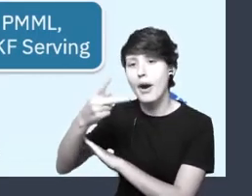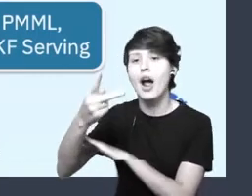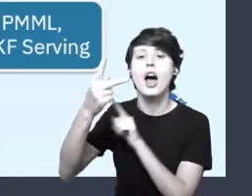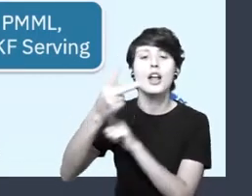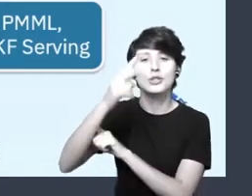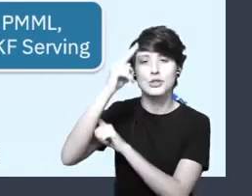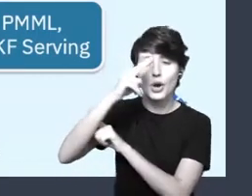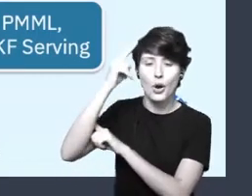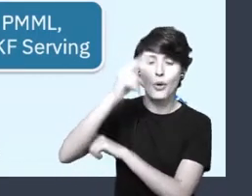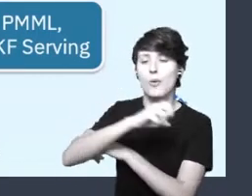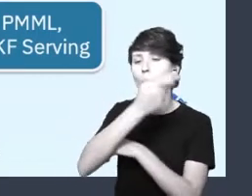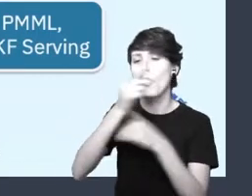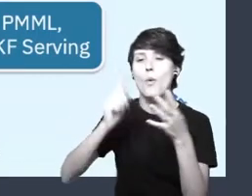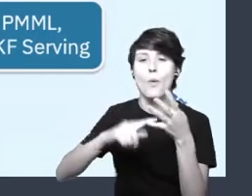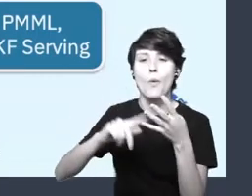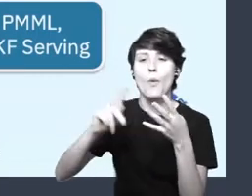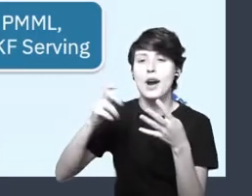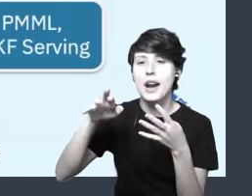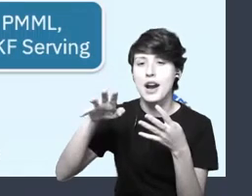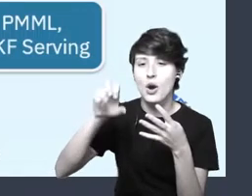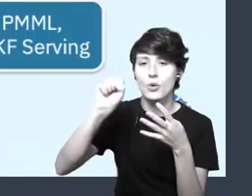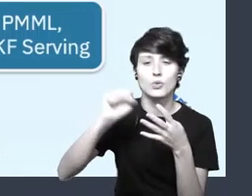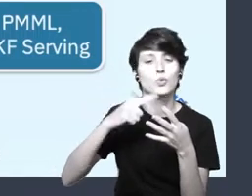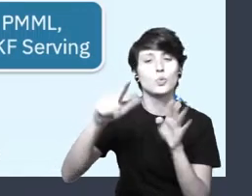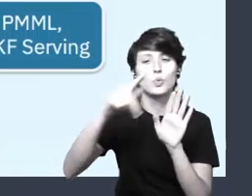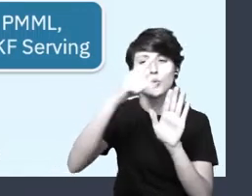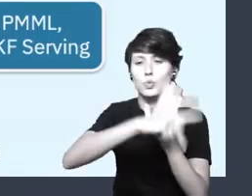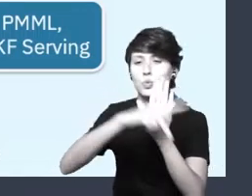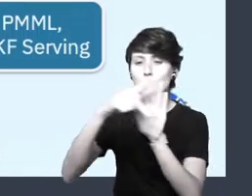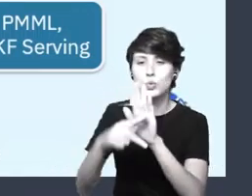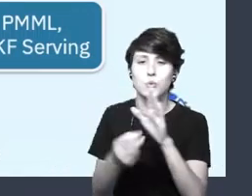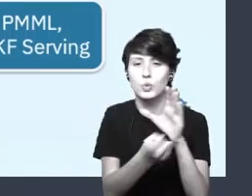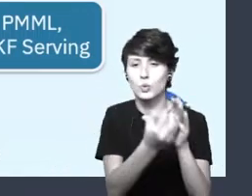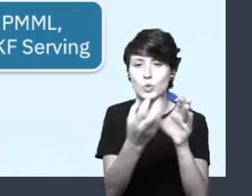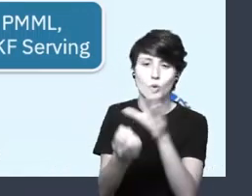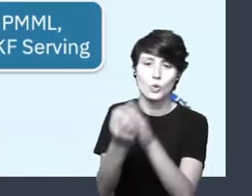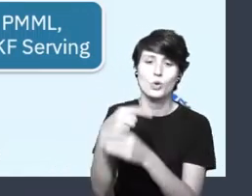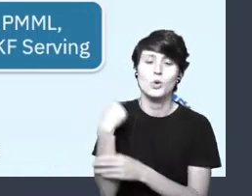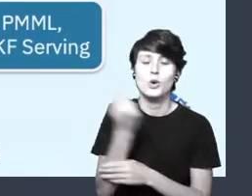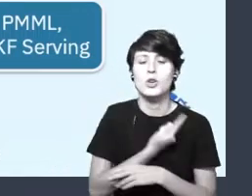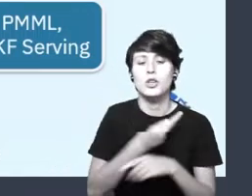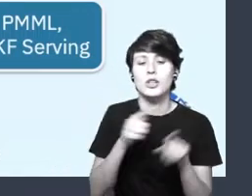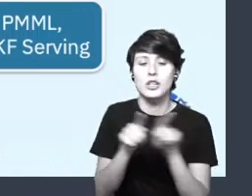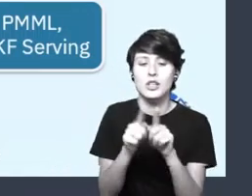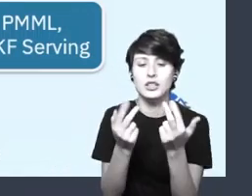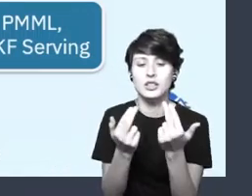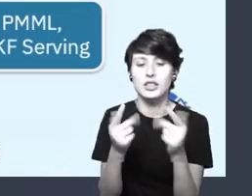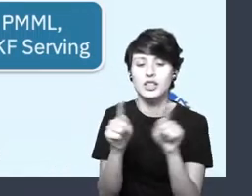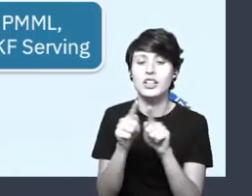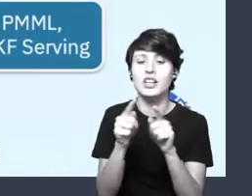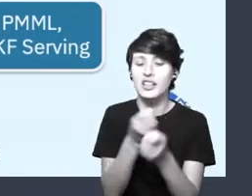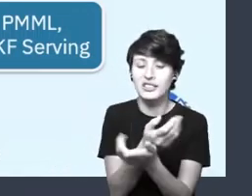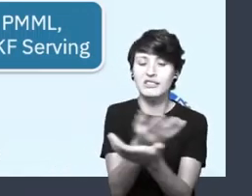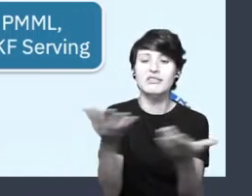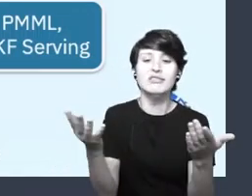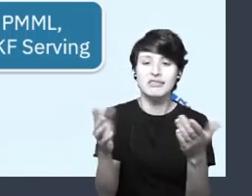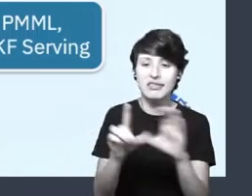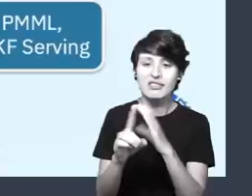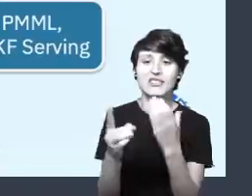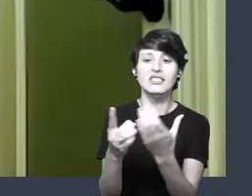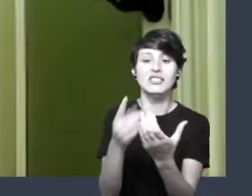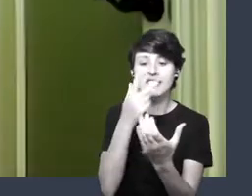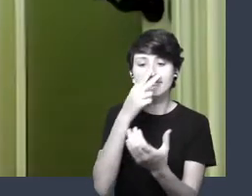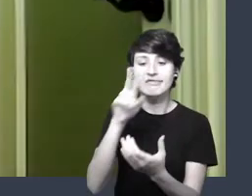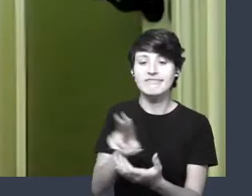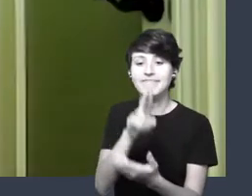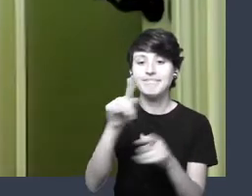Arrow, e a gente tem outros projetos que a gente cria e que a gente dá para a comunidade utilizar e também para contribuir